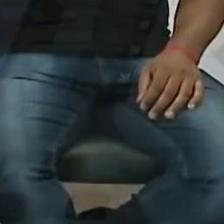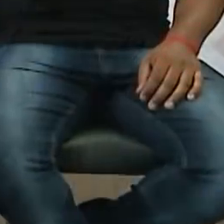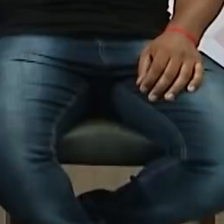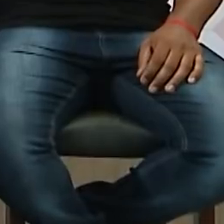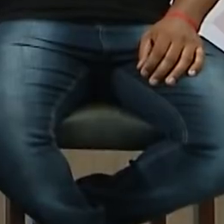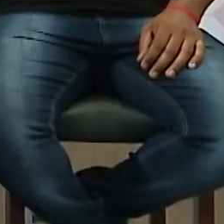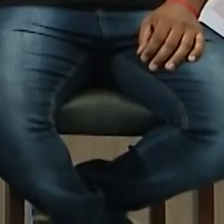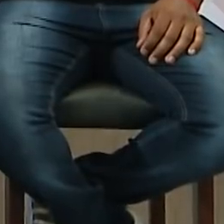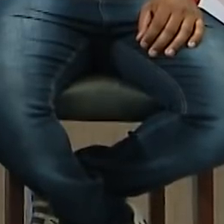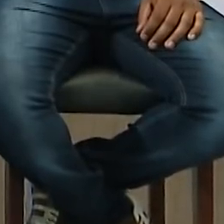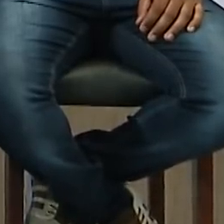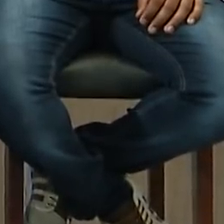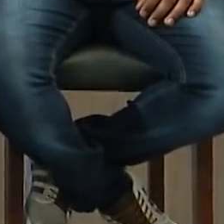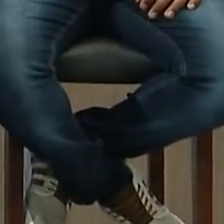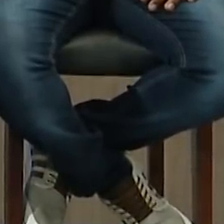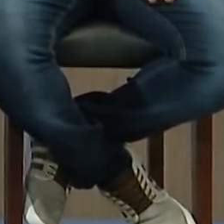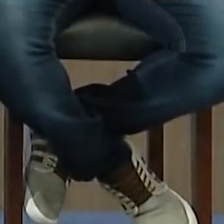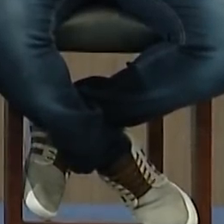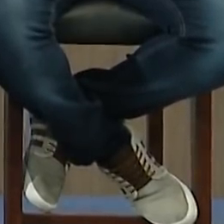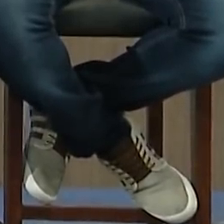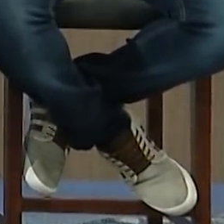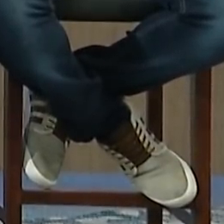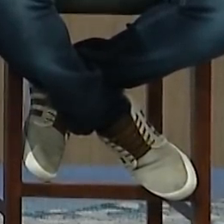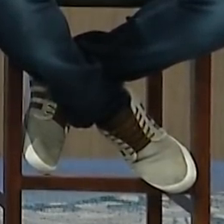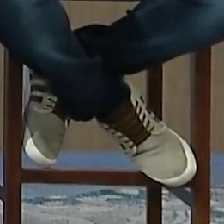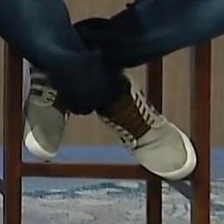palavra de salvação